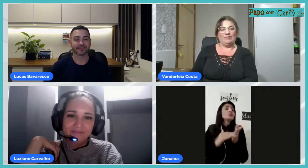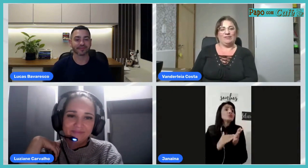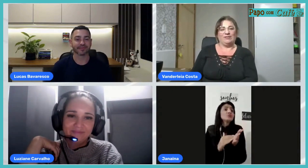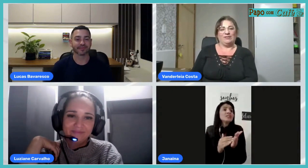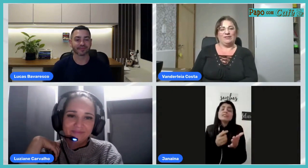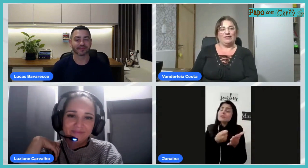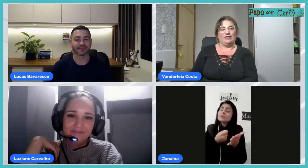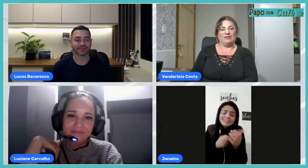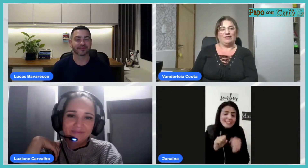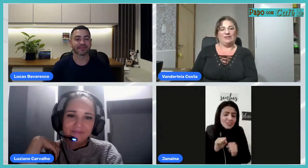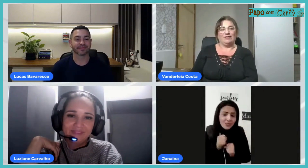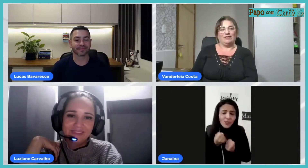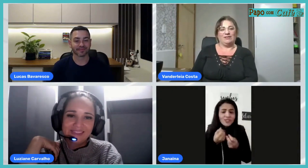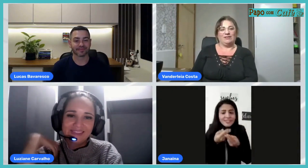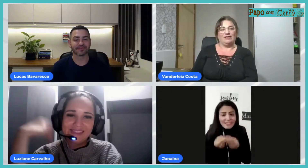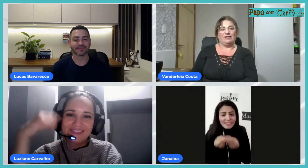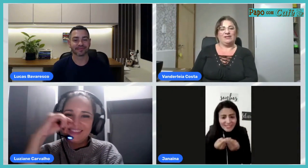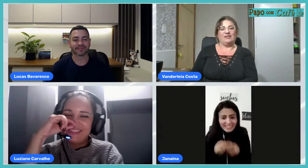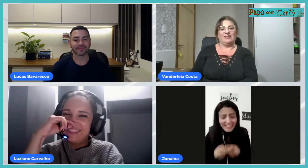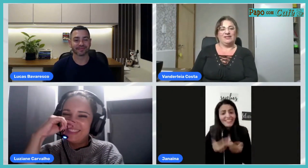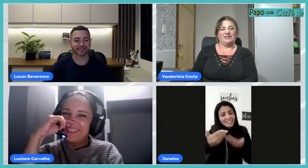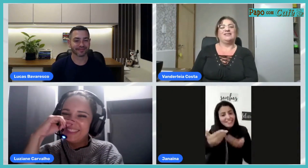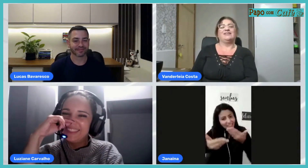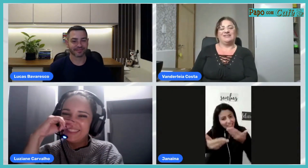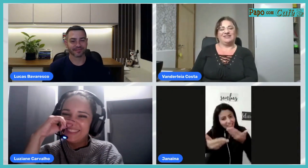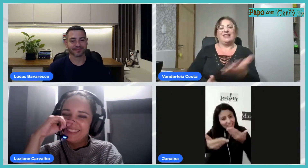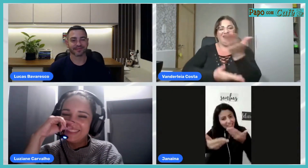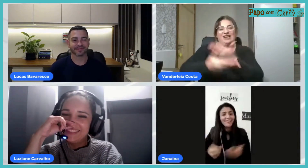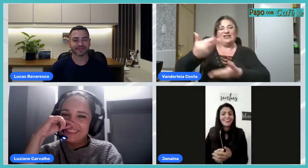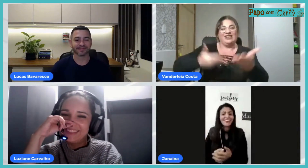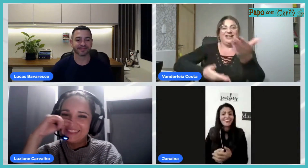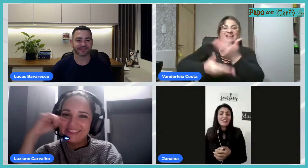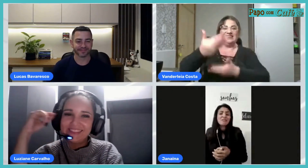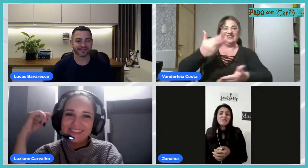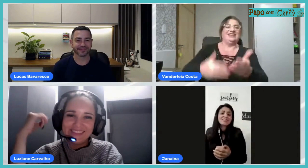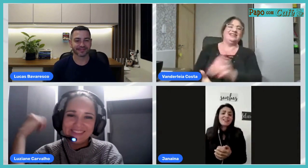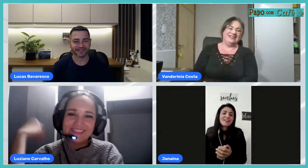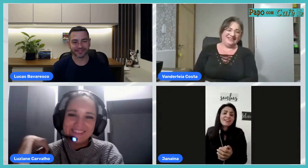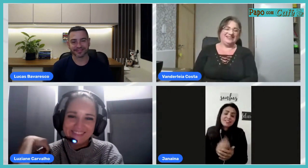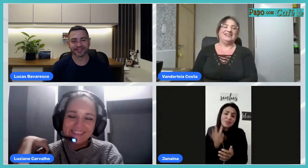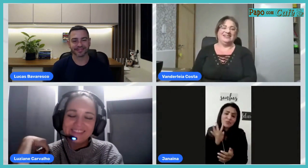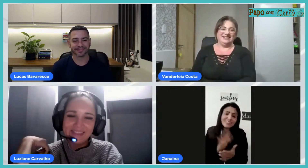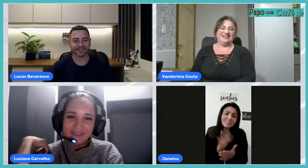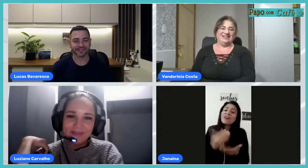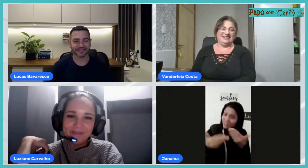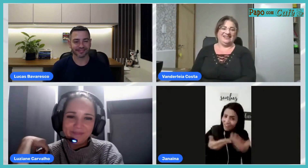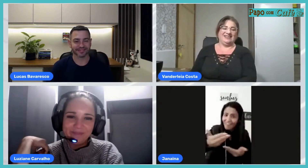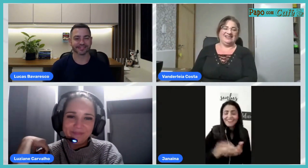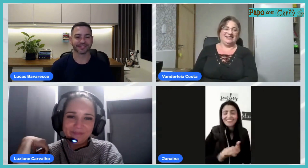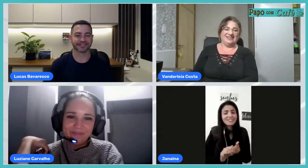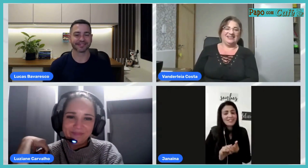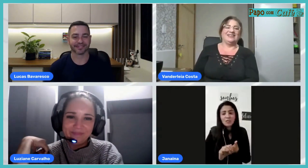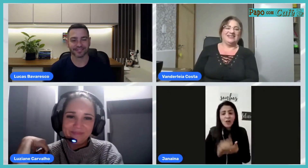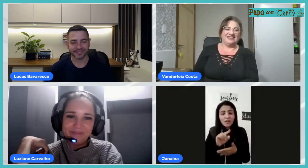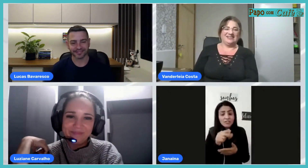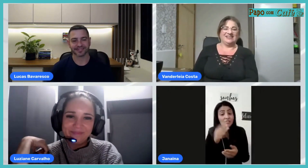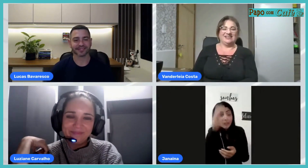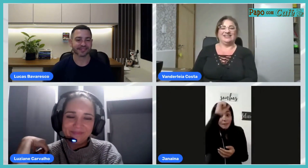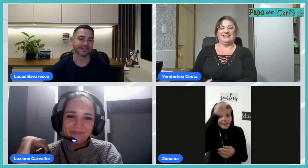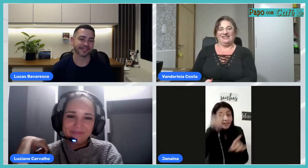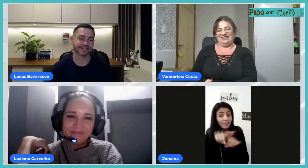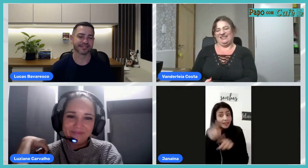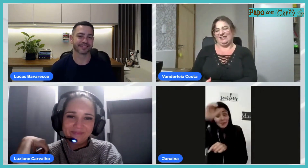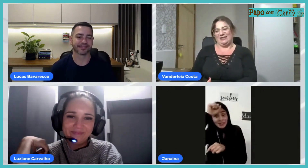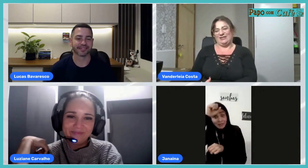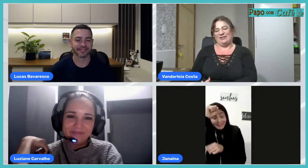entende tudo. Que esforço, tem que ter paciência, essa troca, né? Troca, né? Mas tá sendo a troca, tem que ser a troca. Você